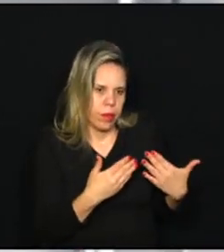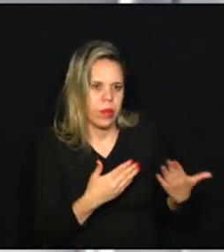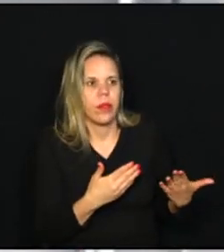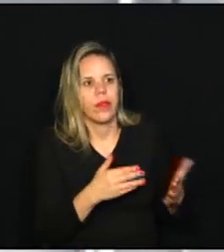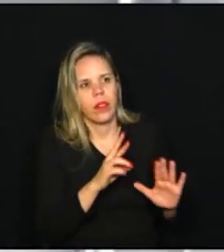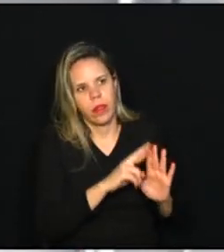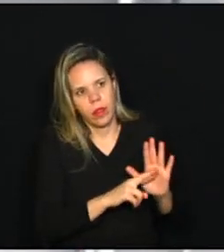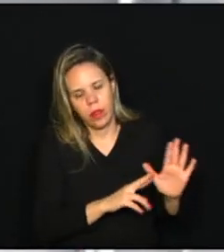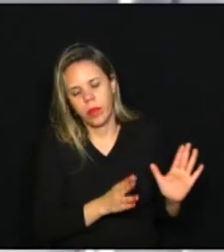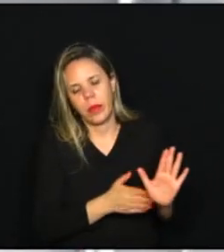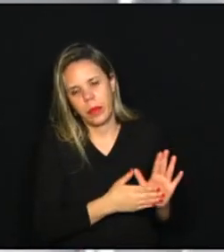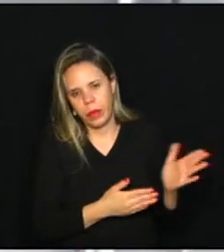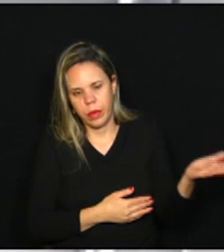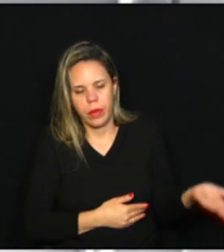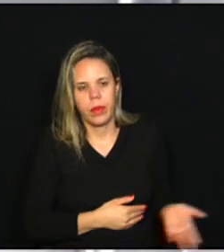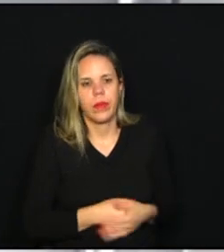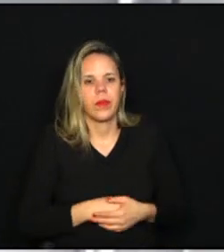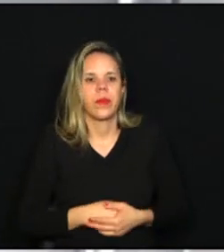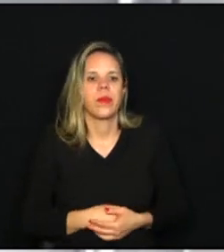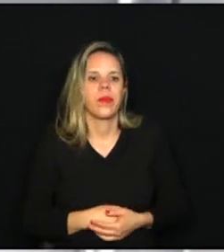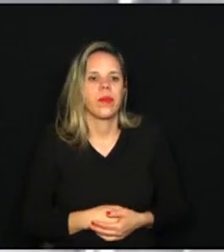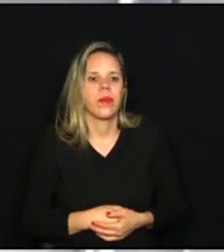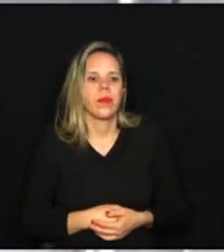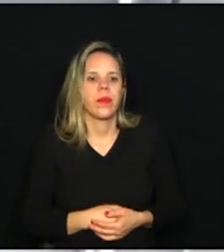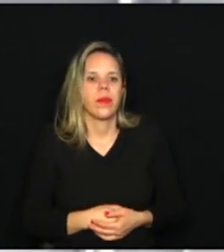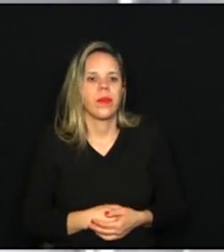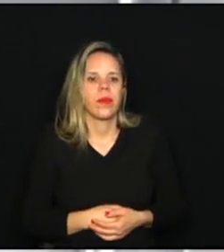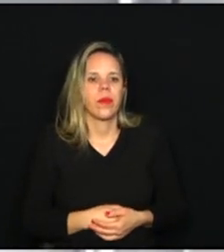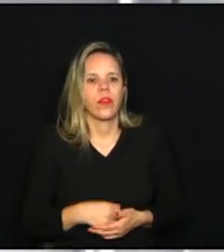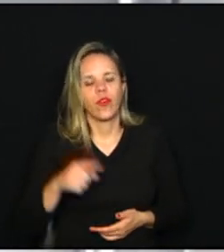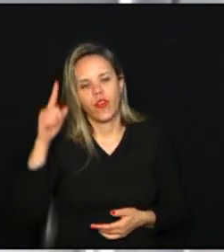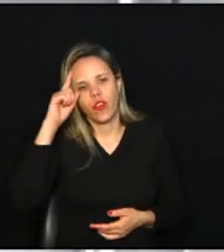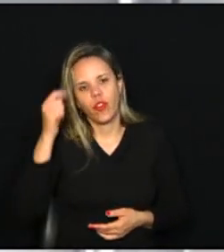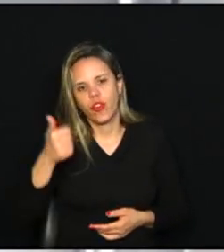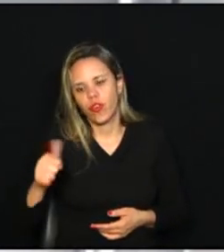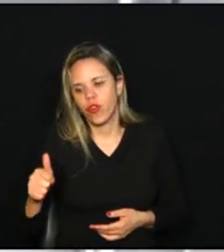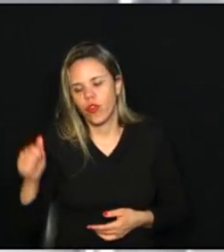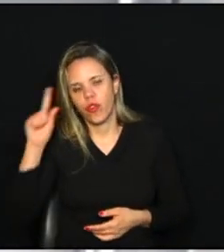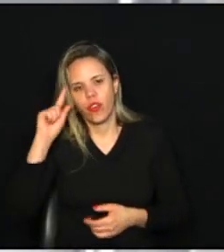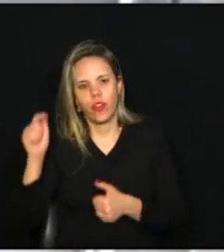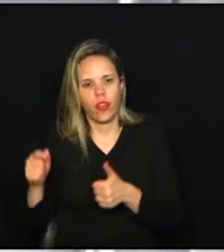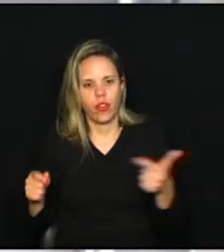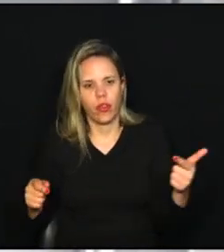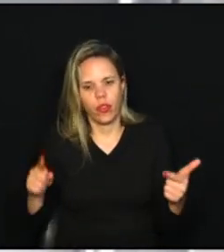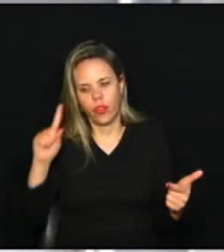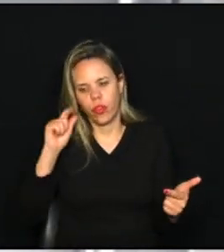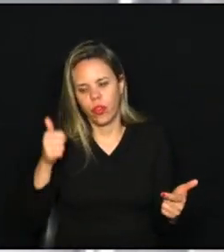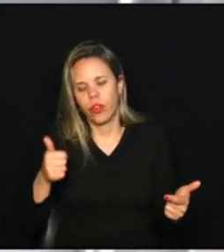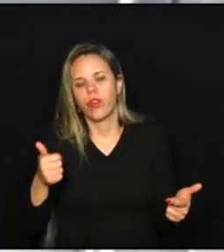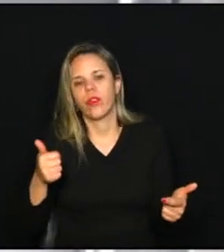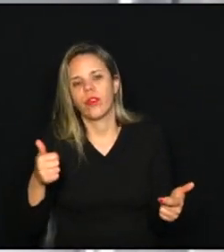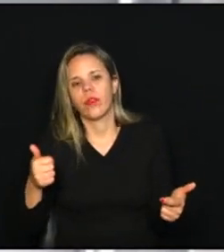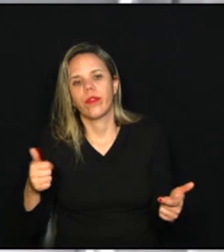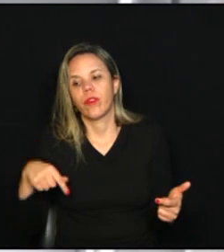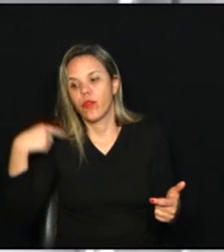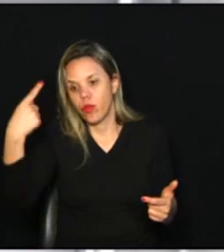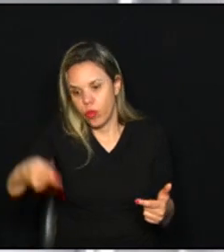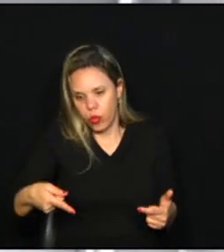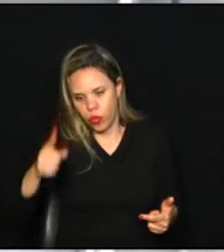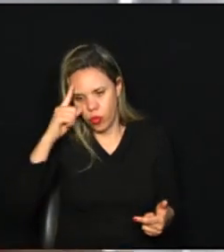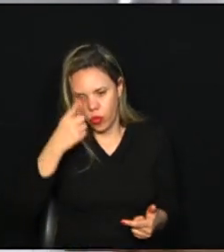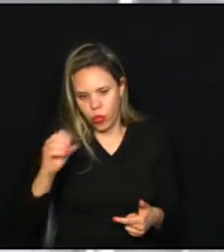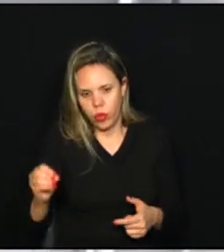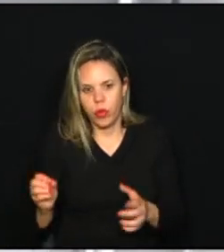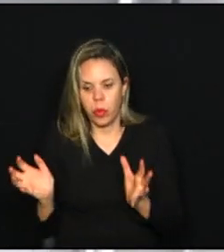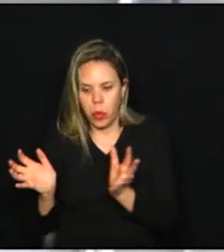alguma proposta, mas aí no dia 11, no dia 12, até o outro 10 de novo, a gente vai ter um